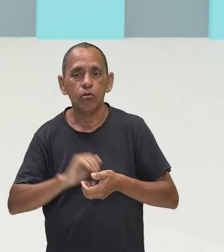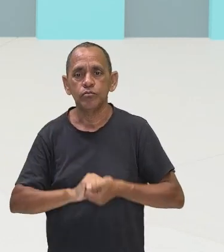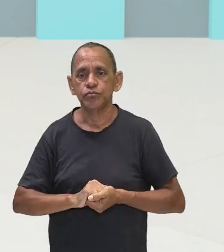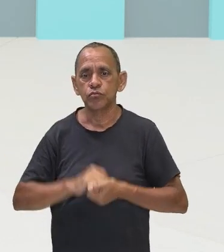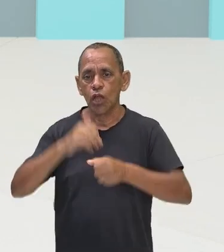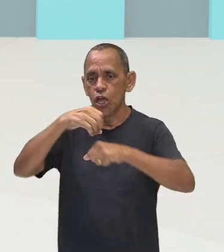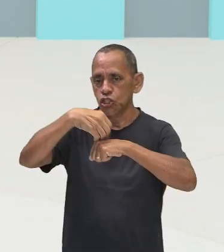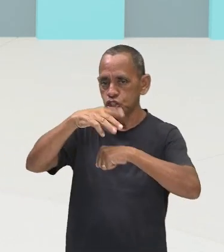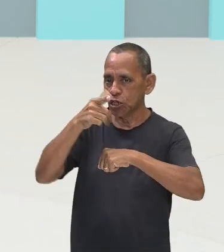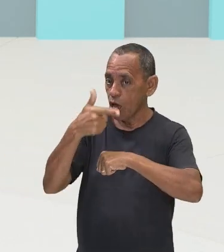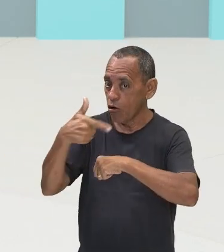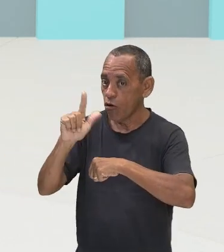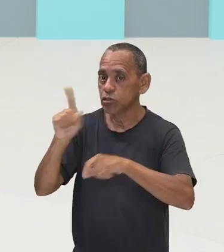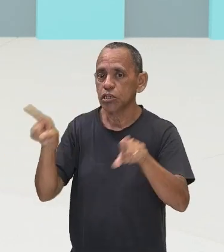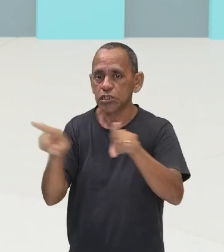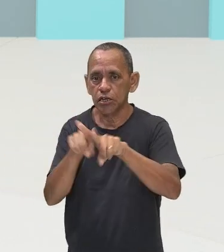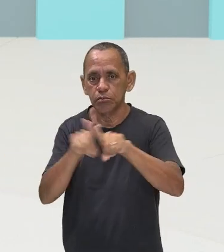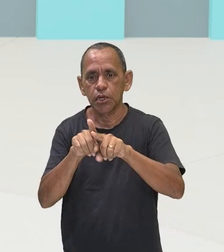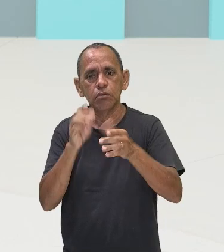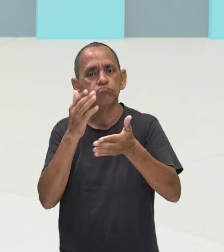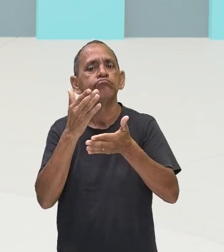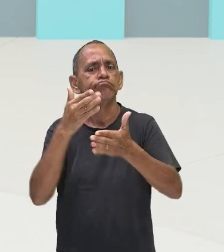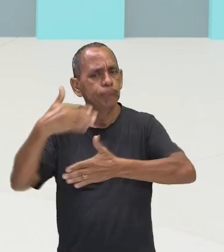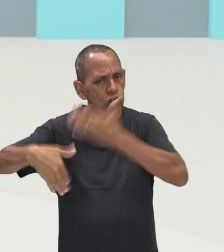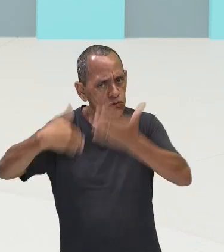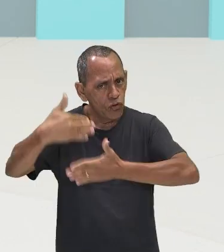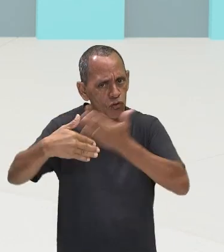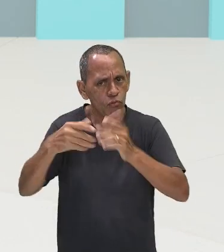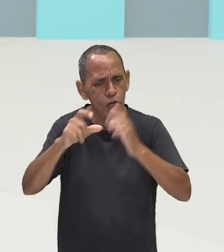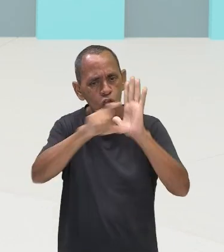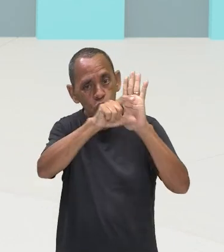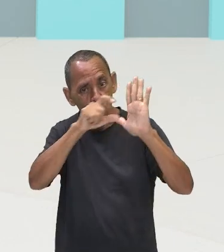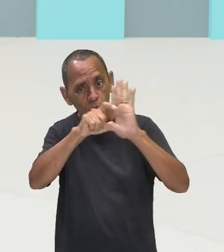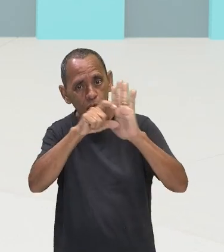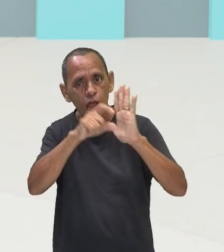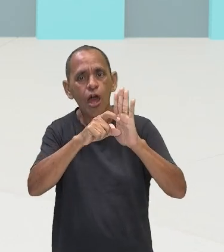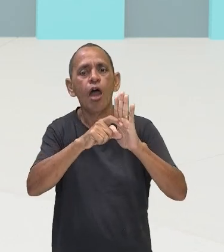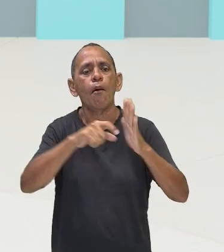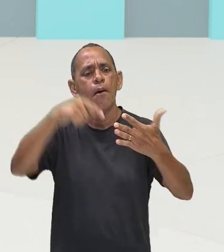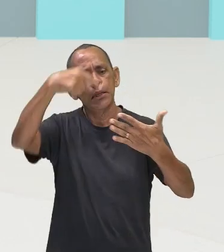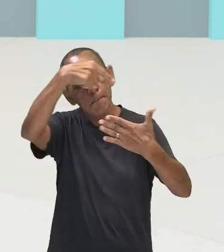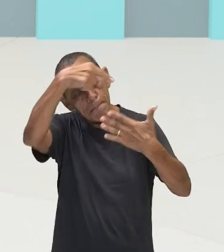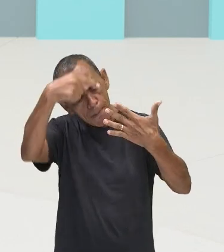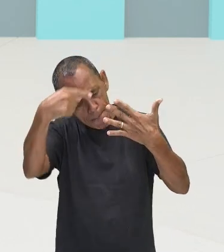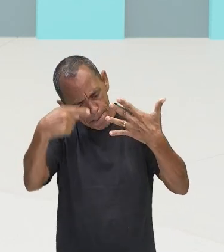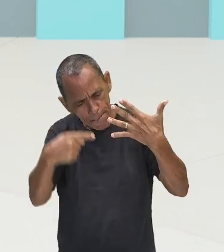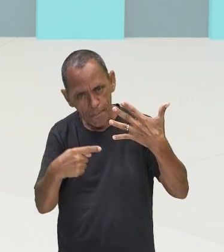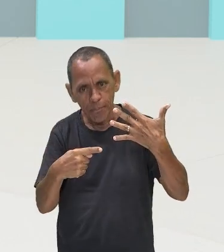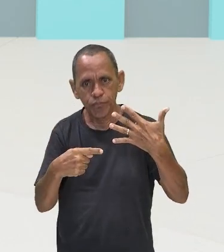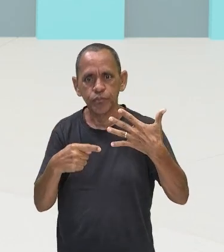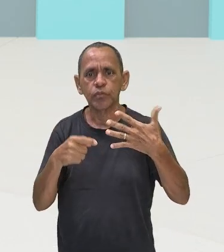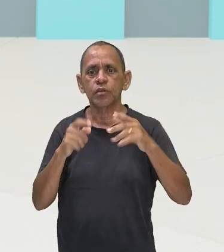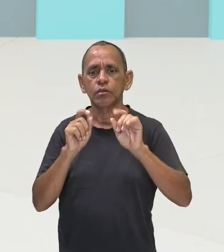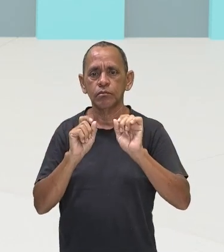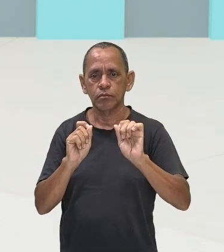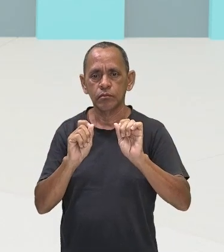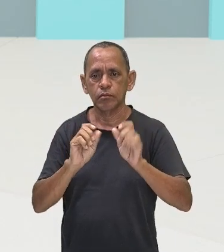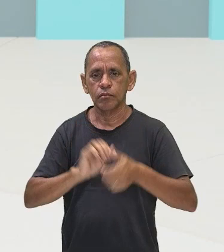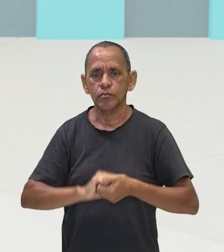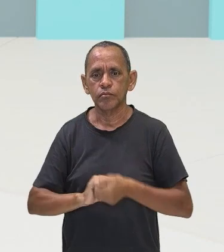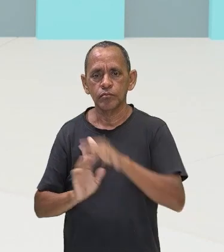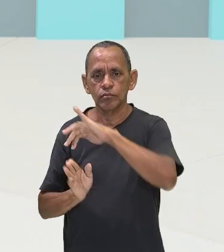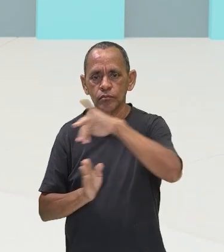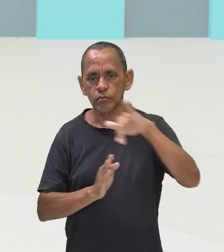ao desenvolvimento do parágrafo é você fazer uma enumeração. Combinado? Agora vejam a próxima aí.